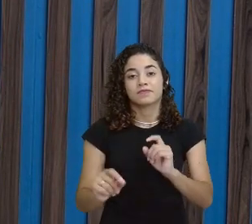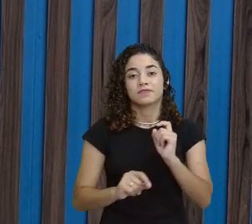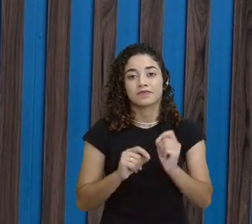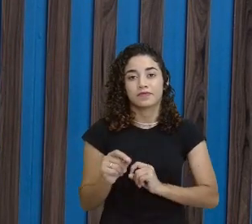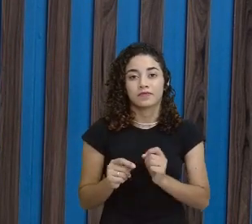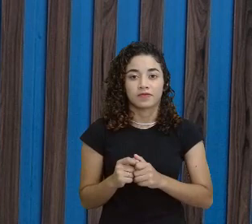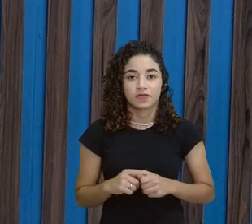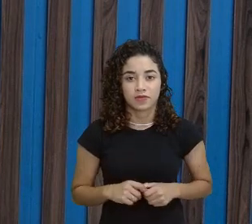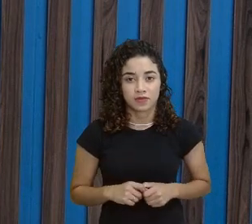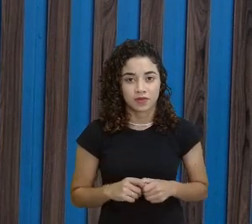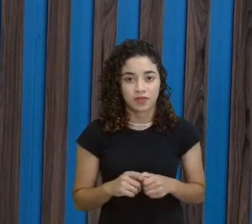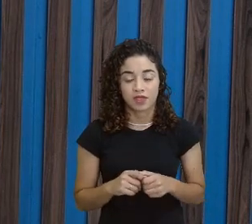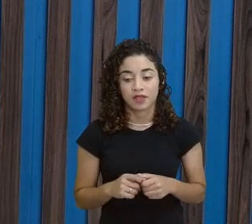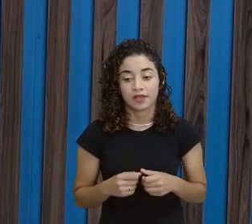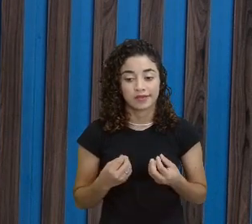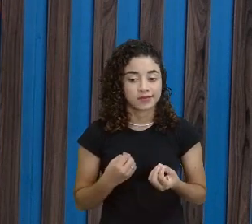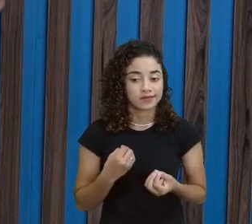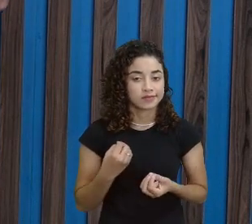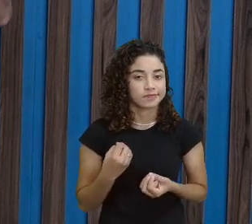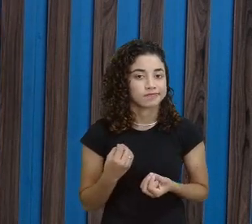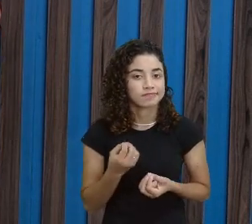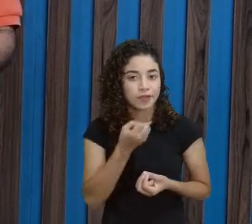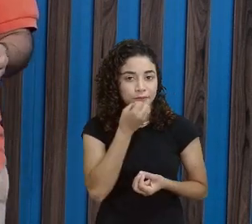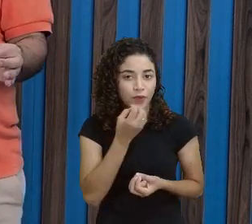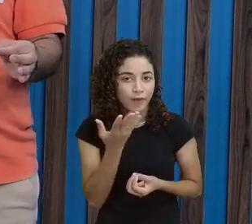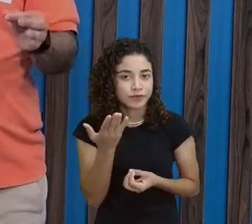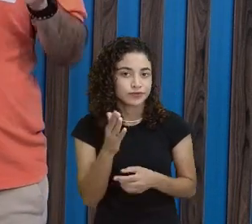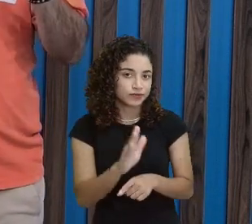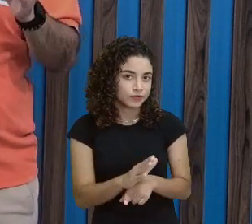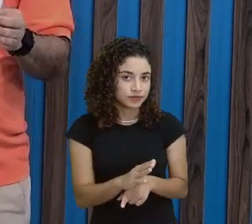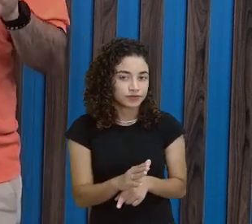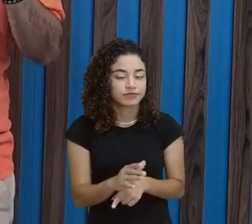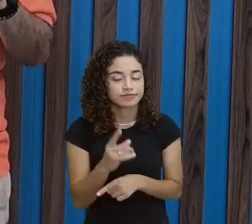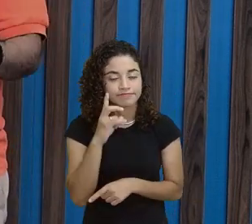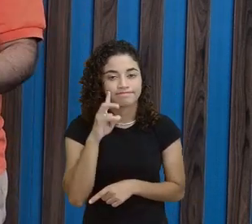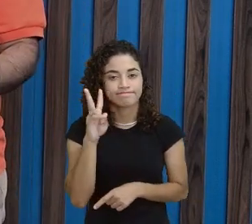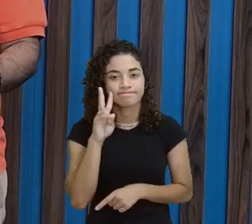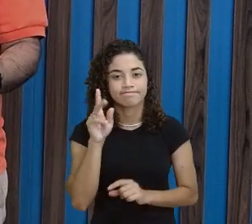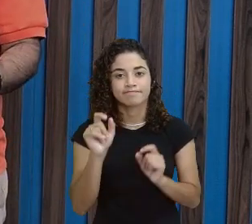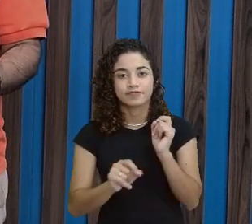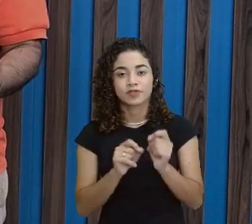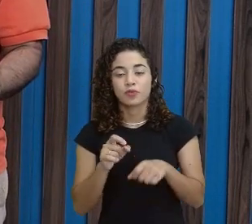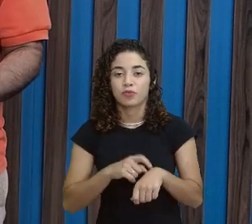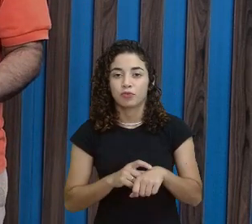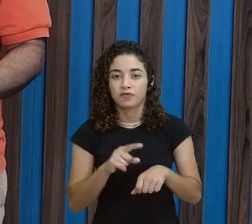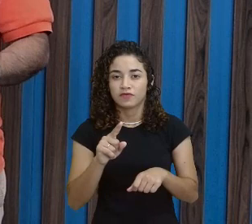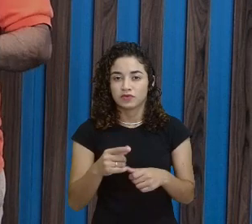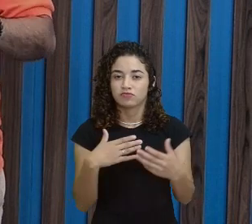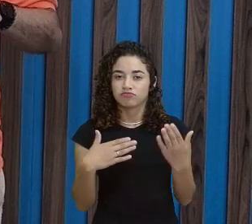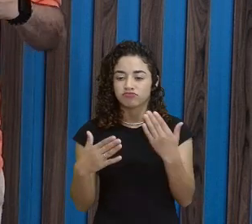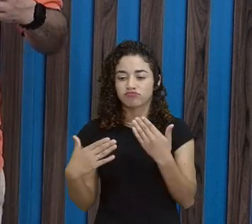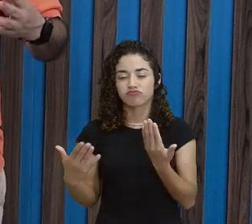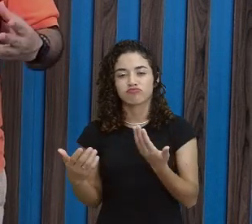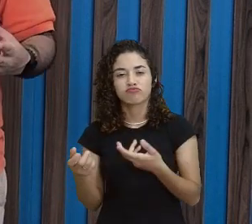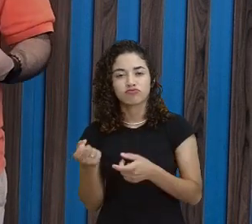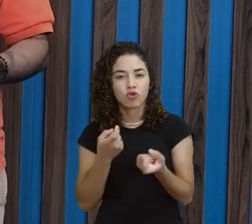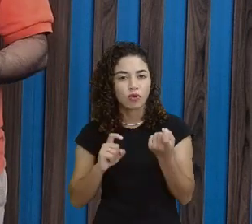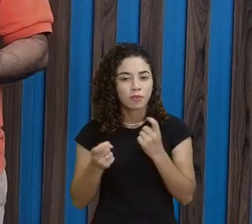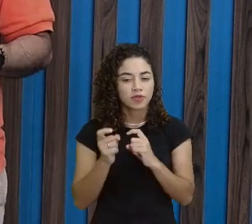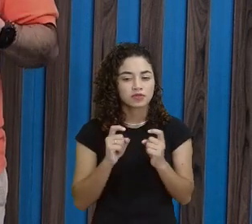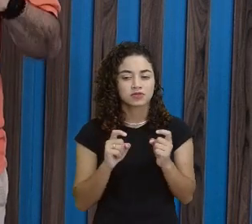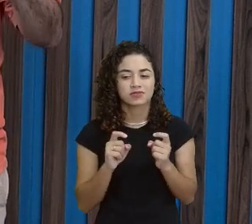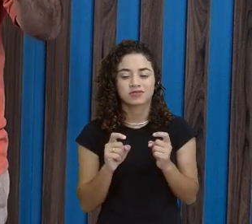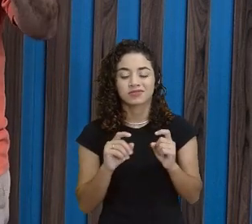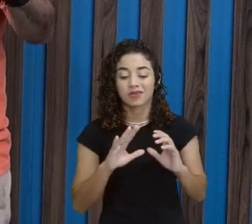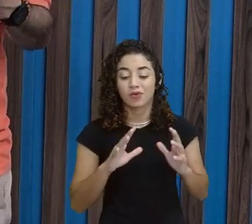solidariedade em alta, né, lembrar que enquanto você está ali ceando, né, procurar fazer uma ceia